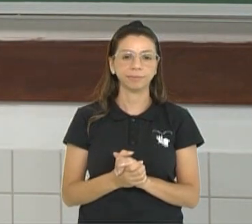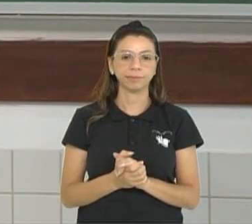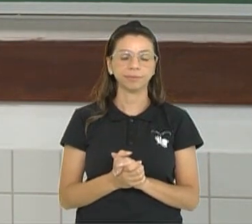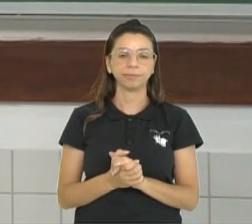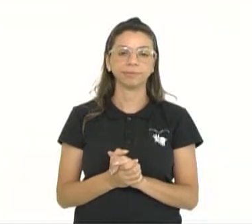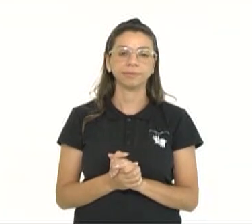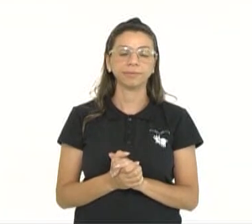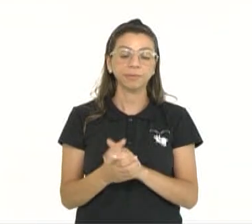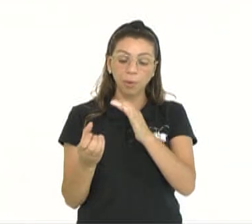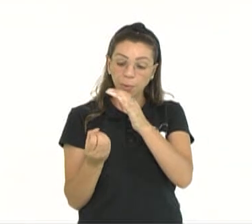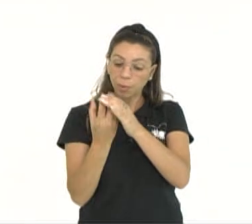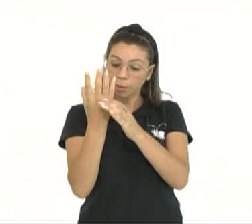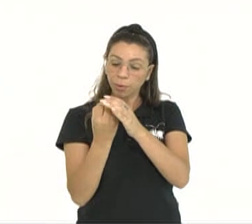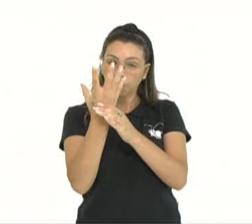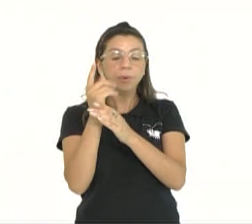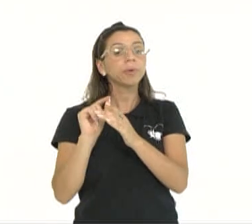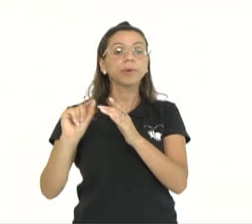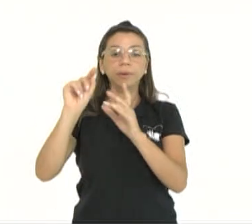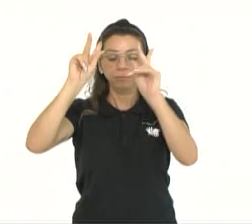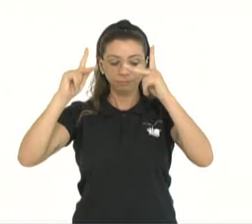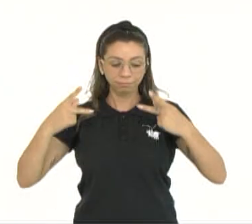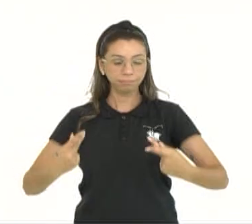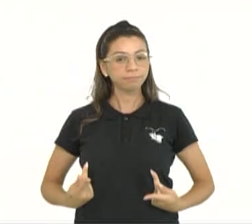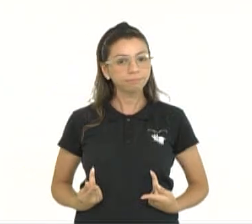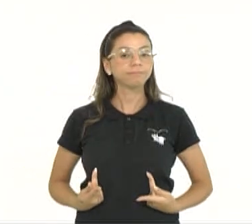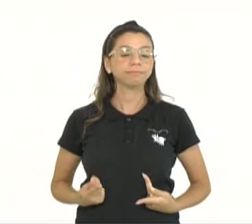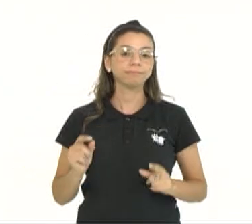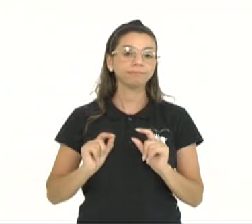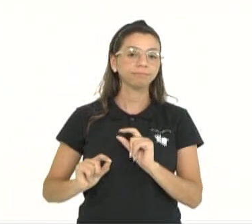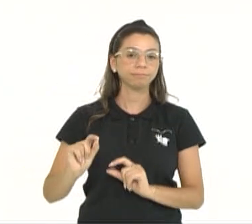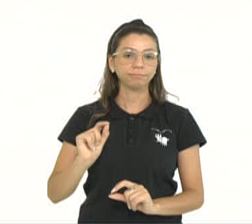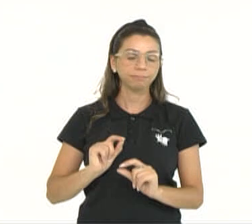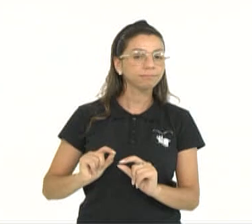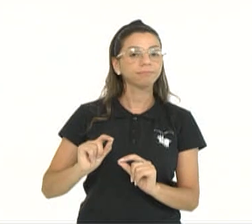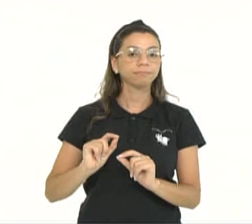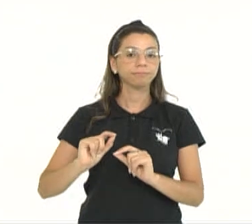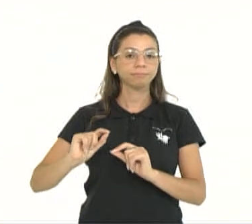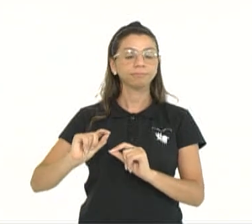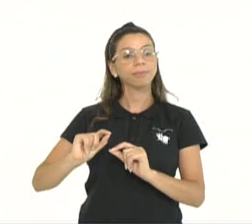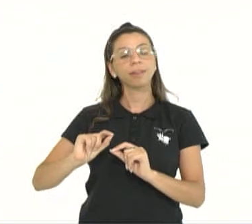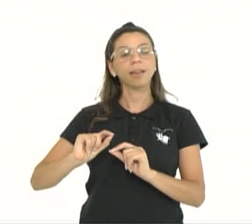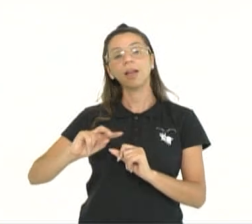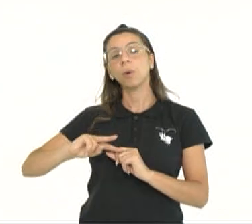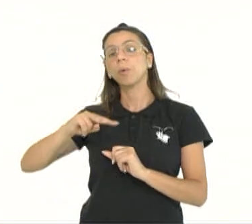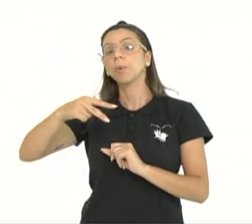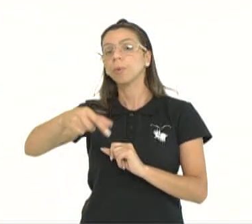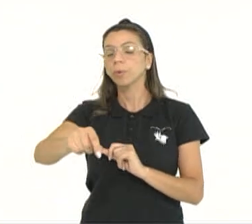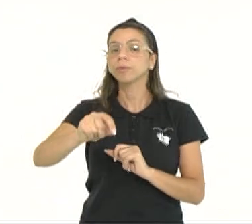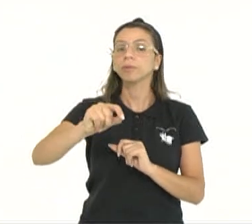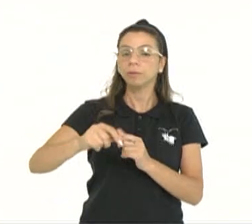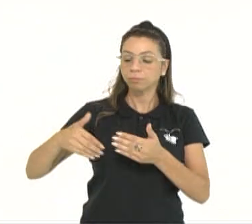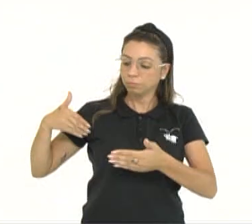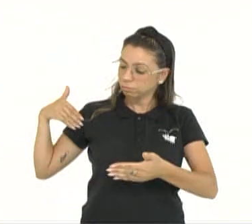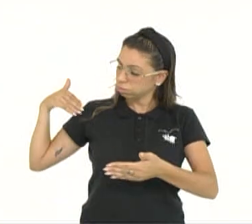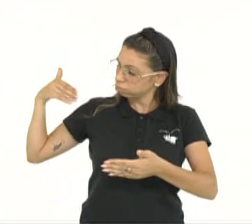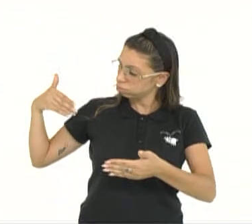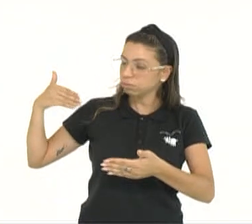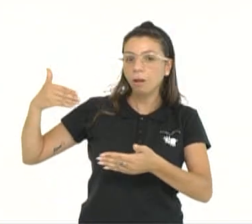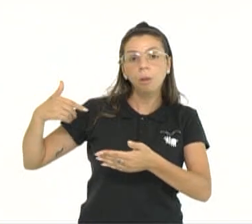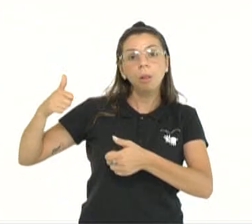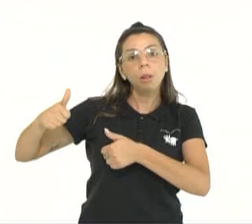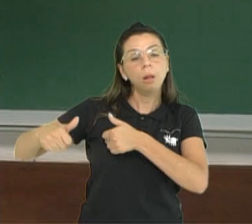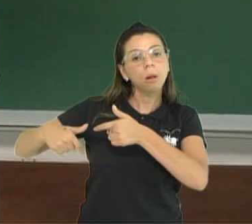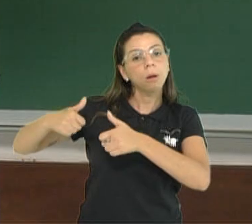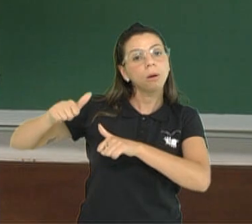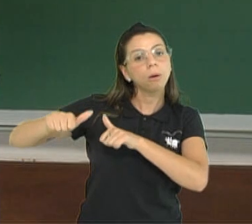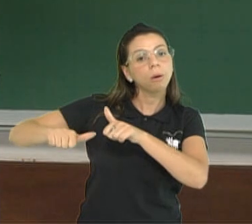O surgimento da espécie humana, ela vai ser o resultado de um processo evolutivo super longo. A gente